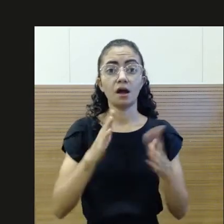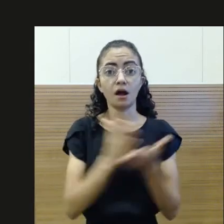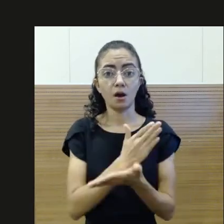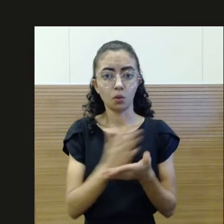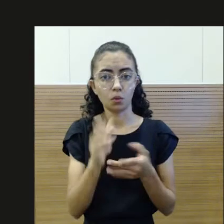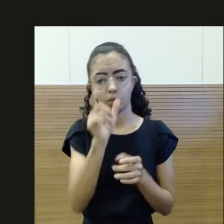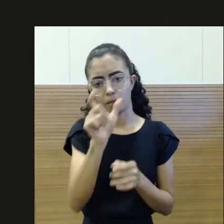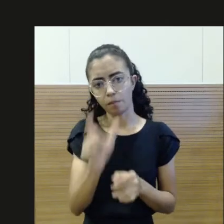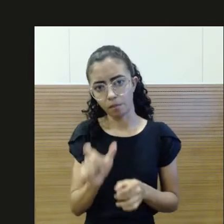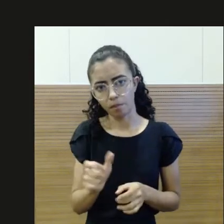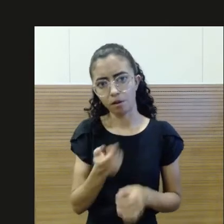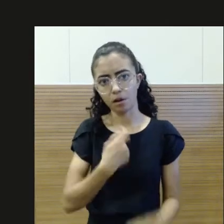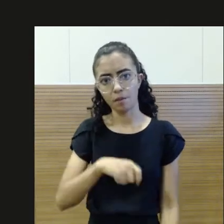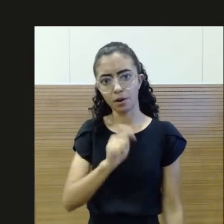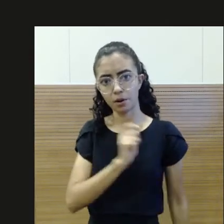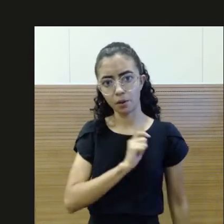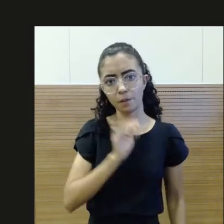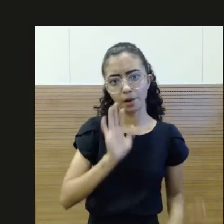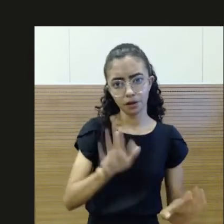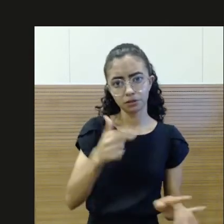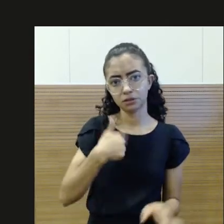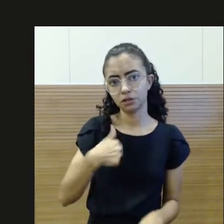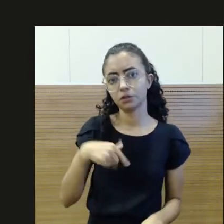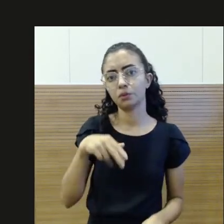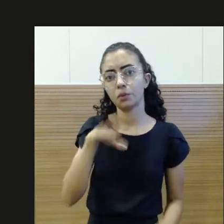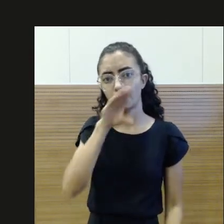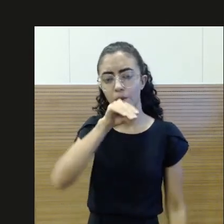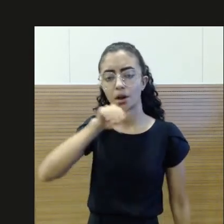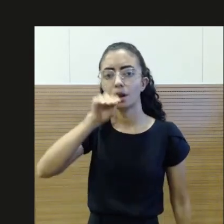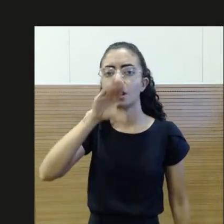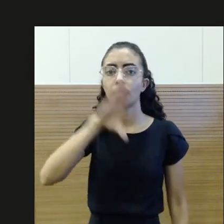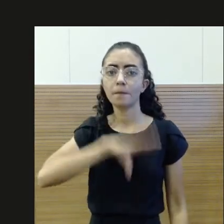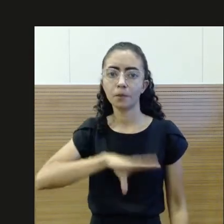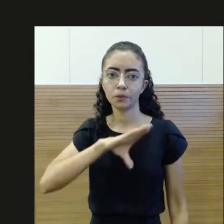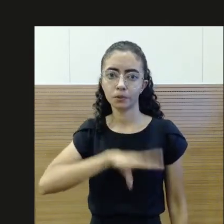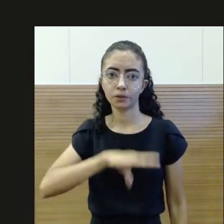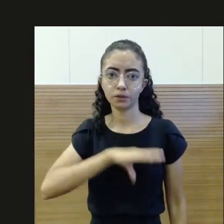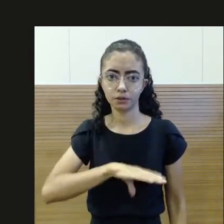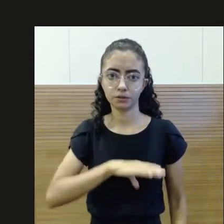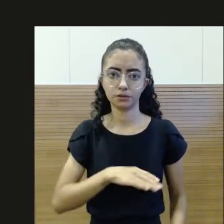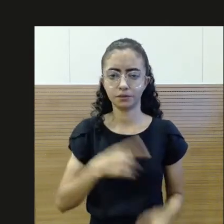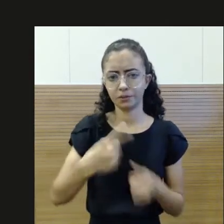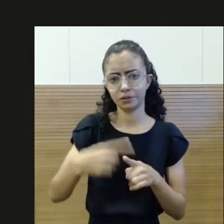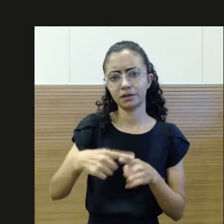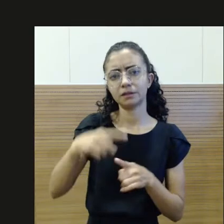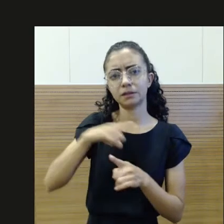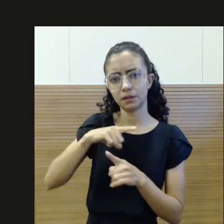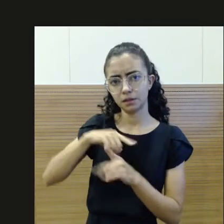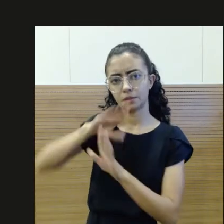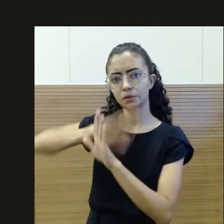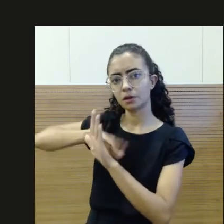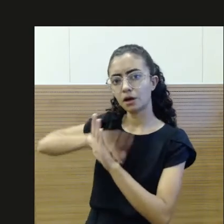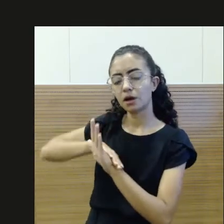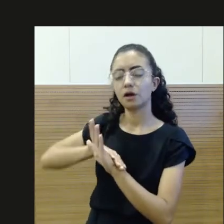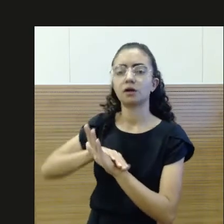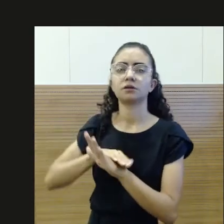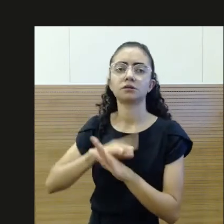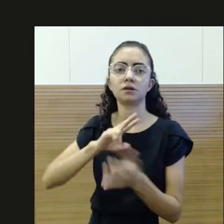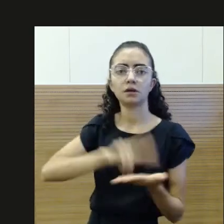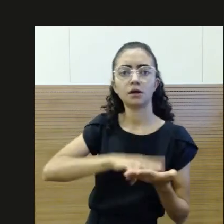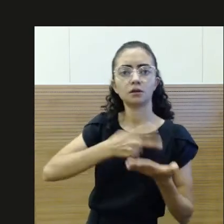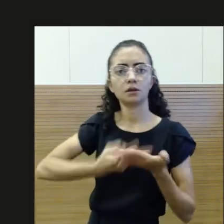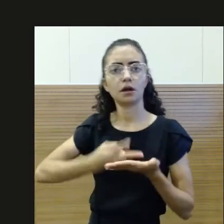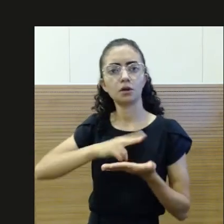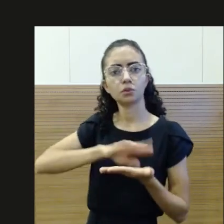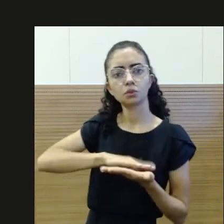seguir a apresentação em português, já que contamos com a tradução, então vou aproveitar, né? Nem sempre tem